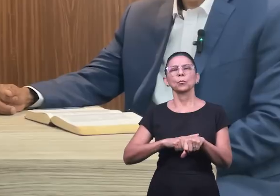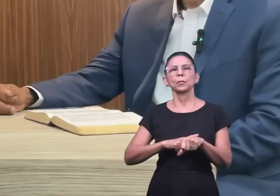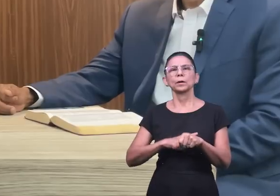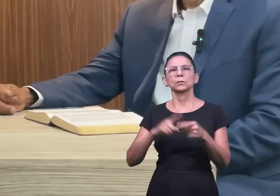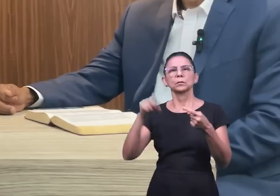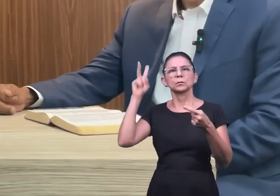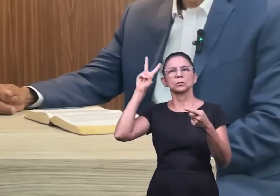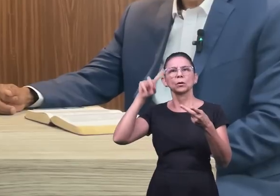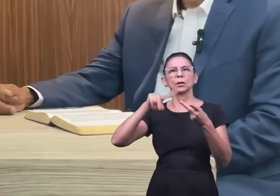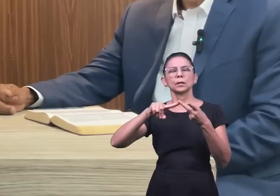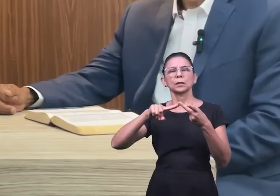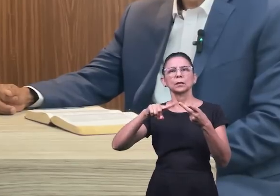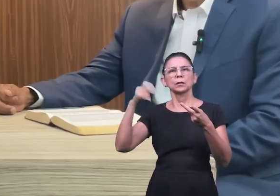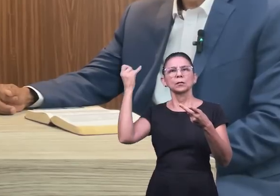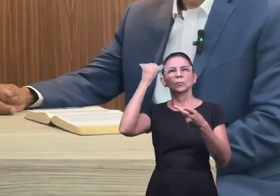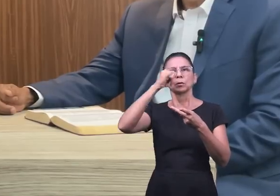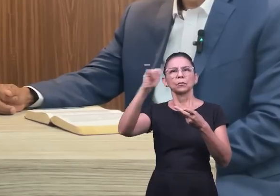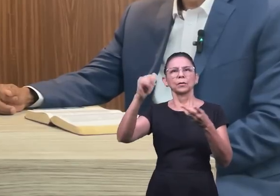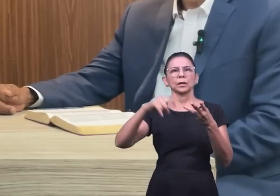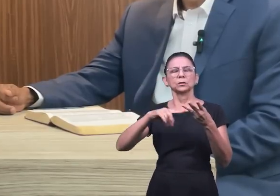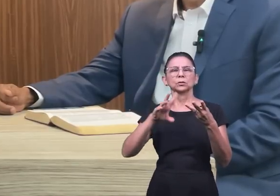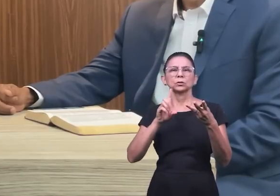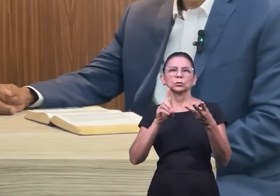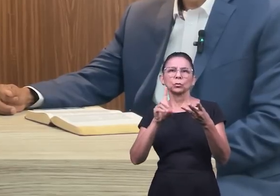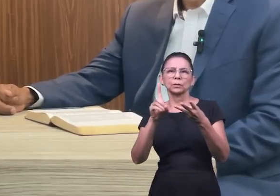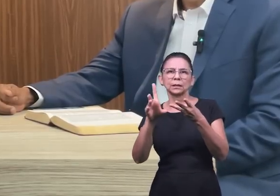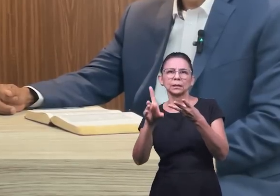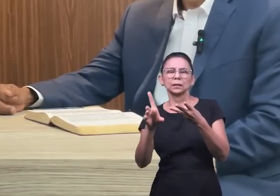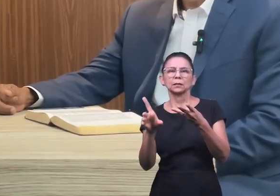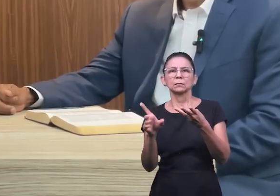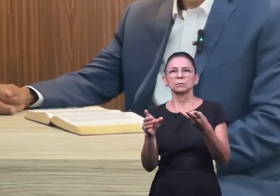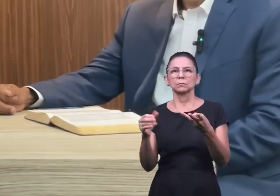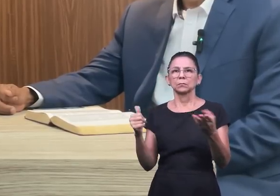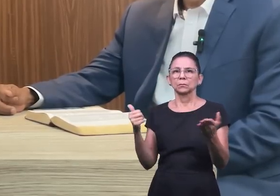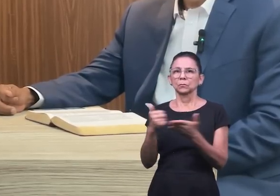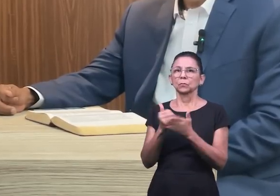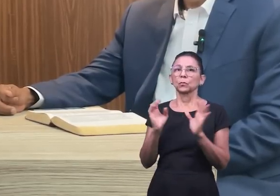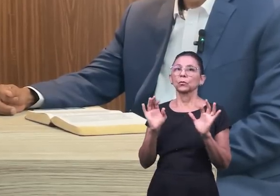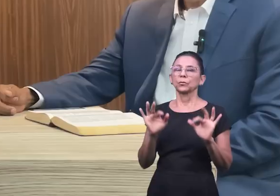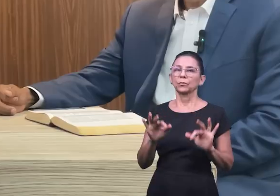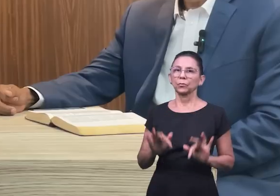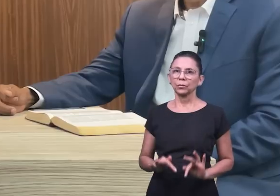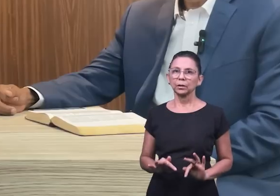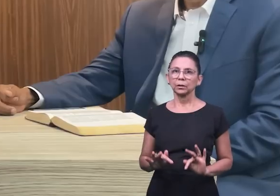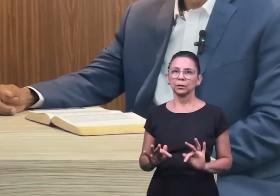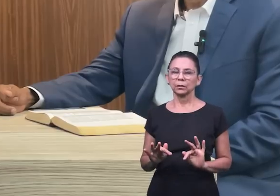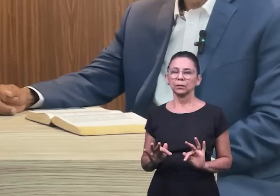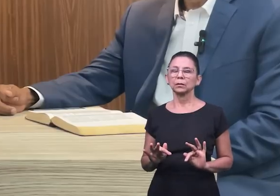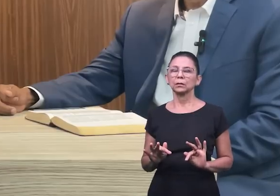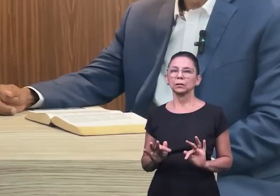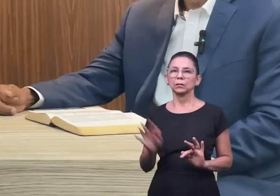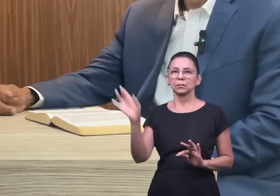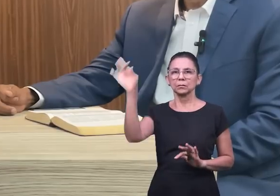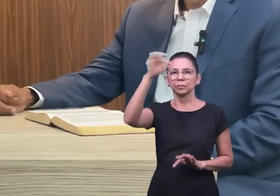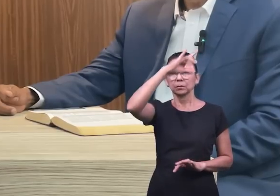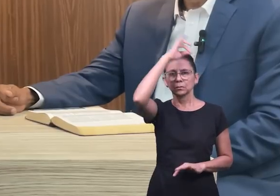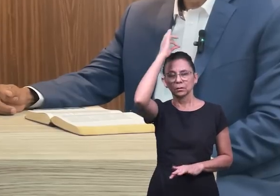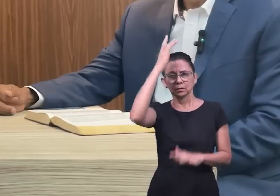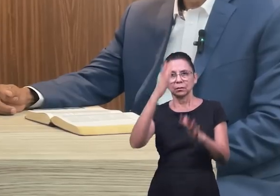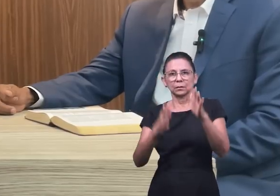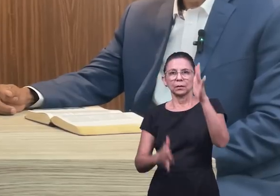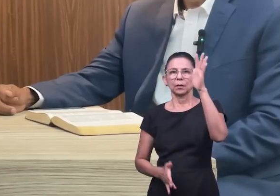profética, doutrinária da igreja, em seu momento final, o momento da operação do derramamento do Espírito